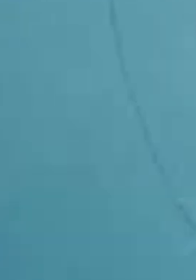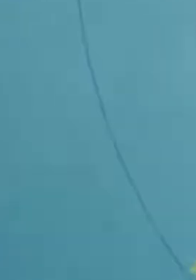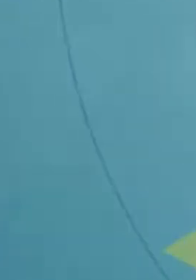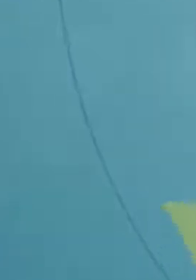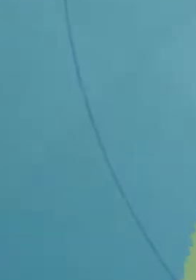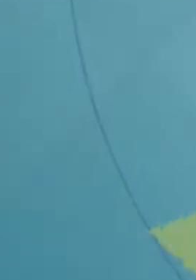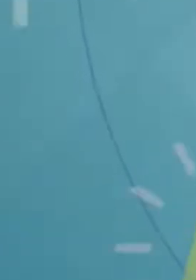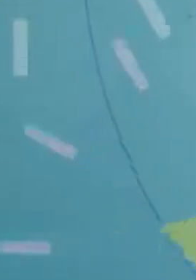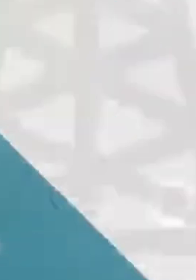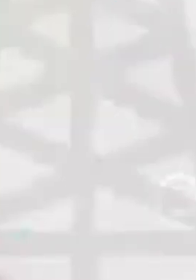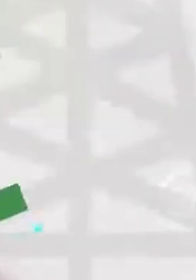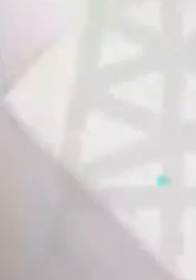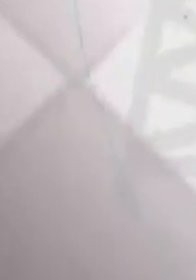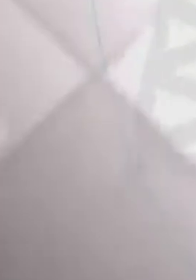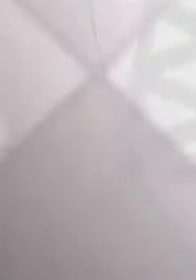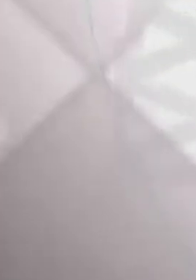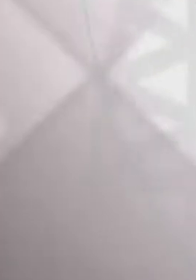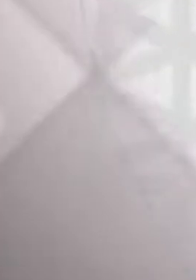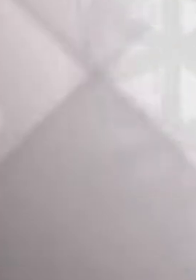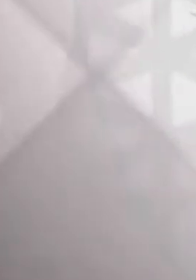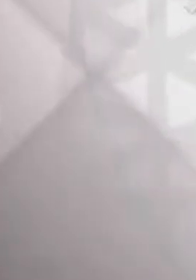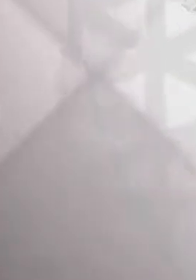E aí